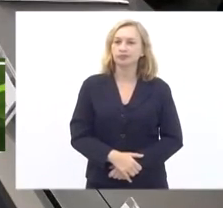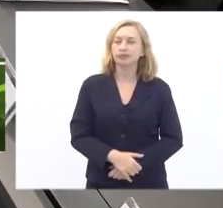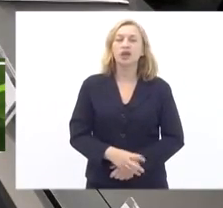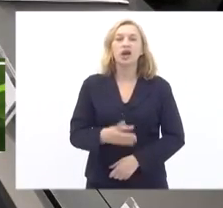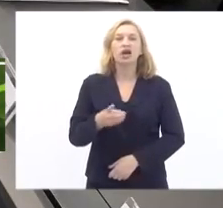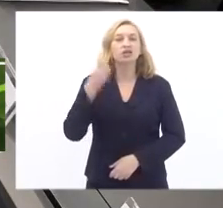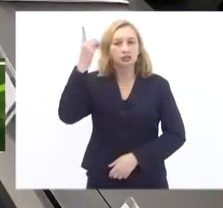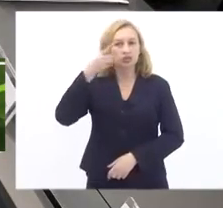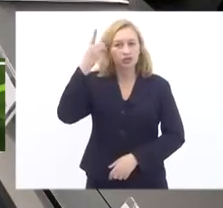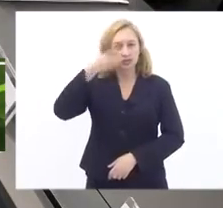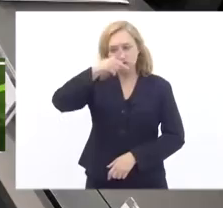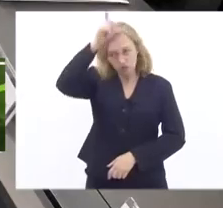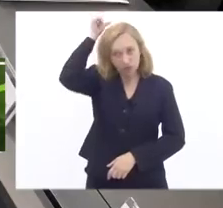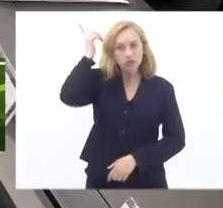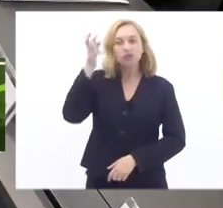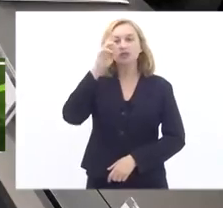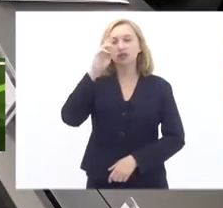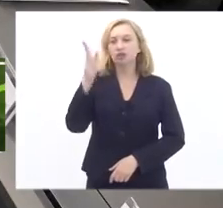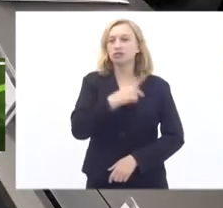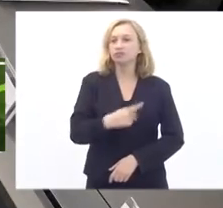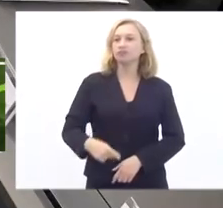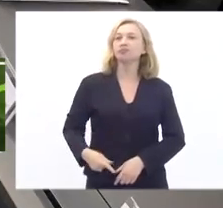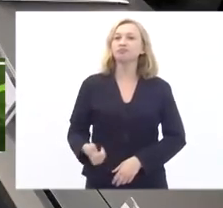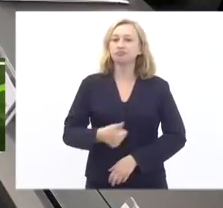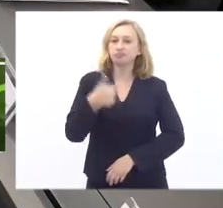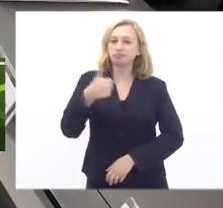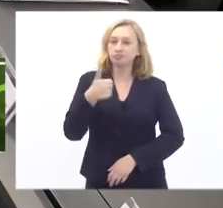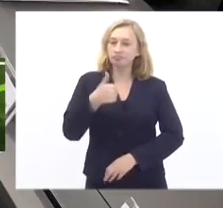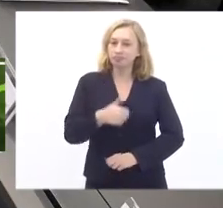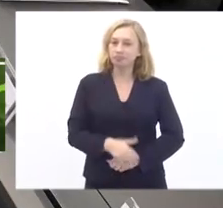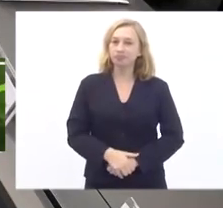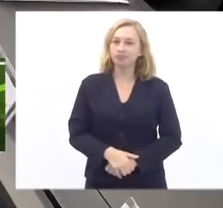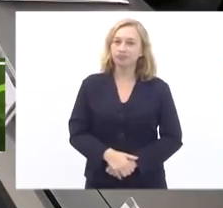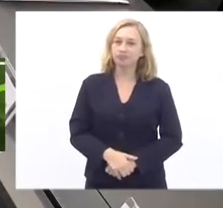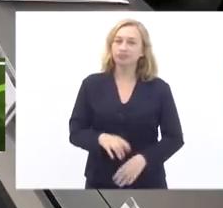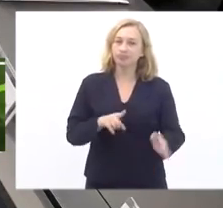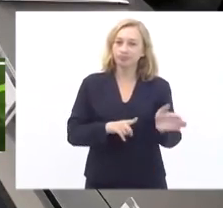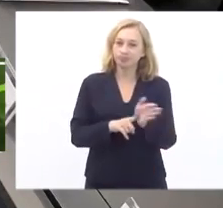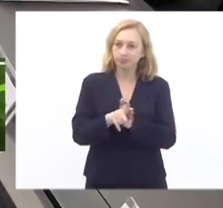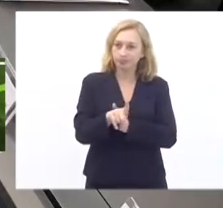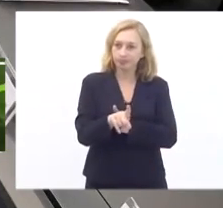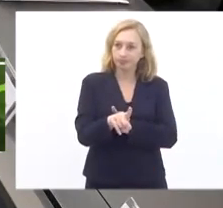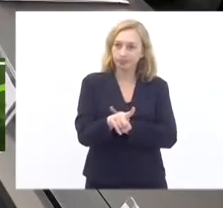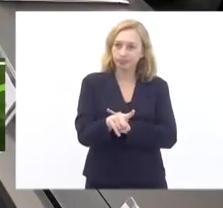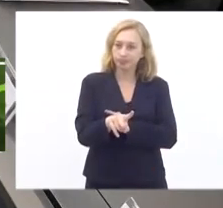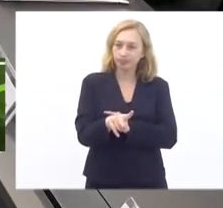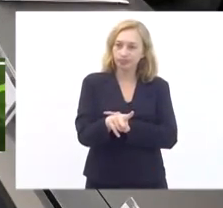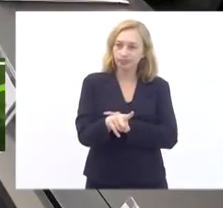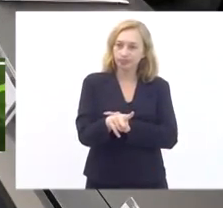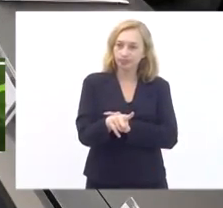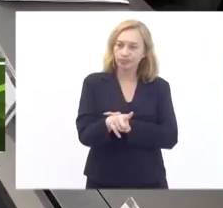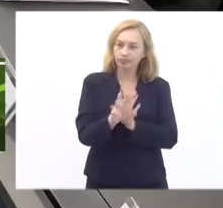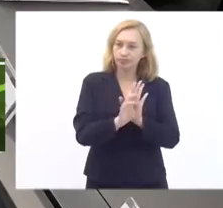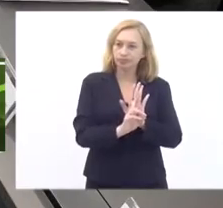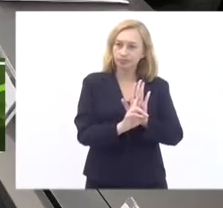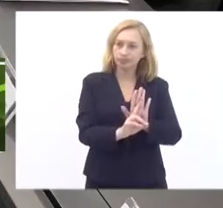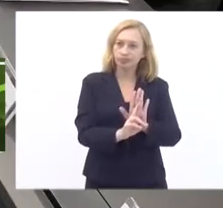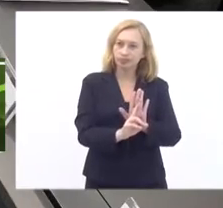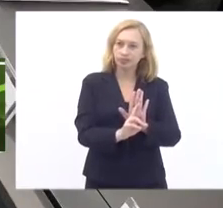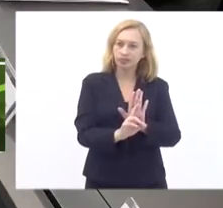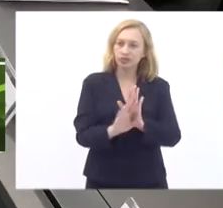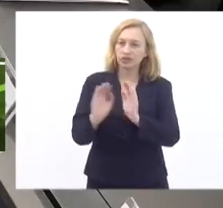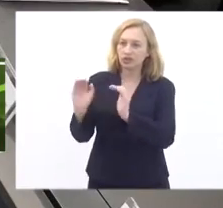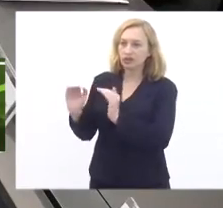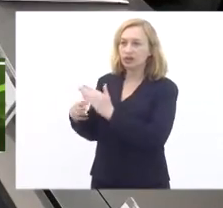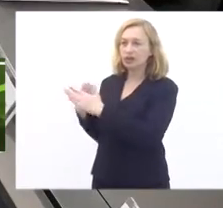Senhora Presidente, queria primeiro dirigir a pergunta ao representante da